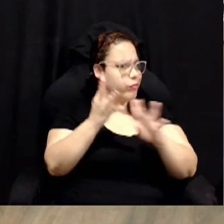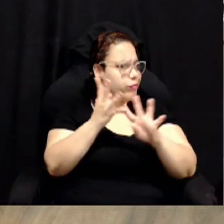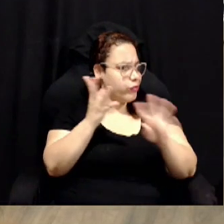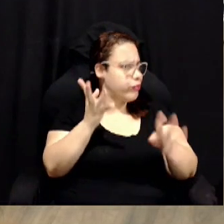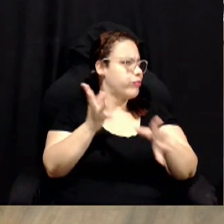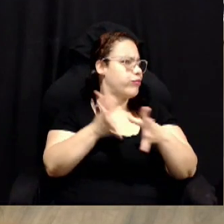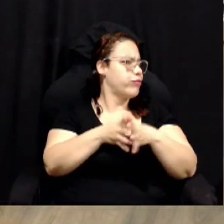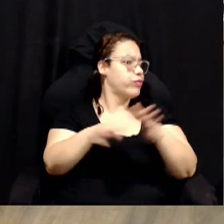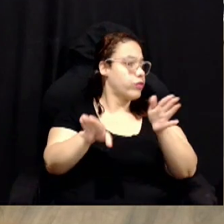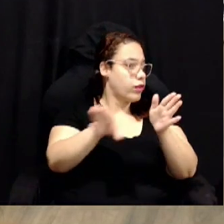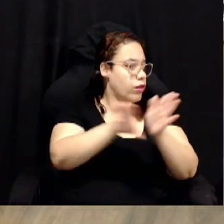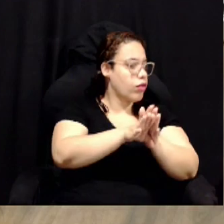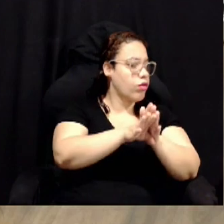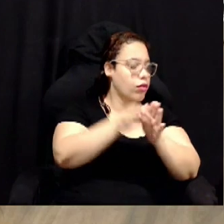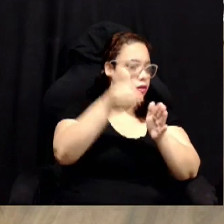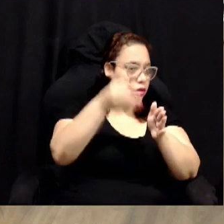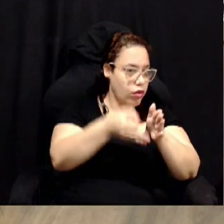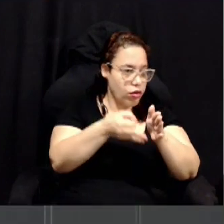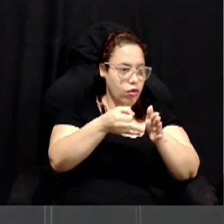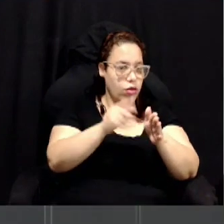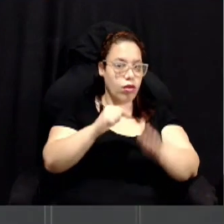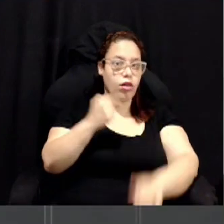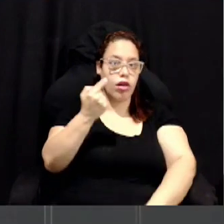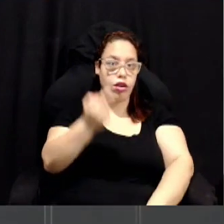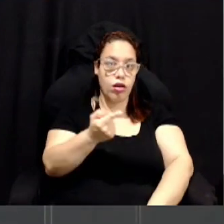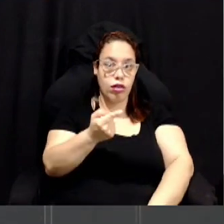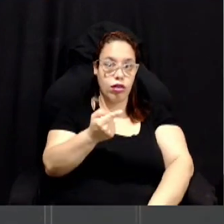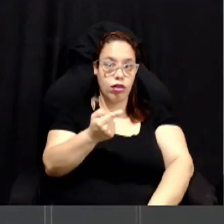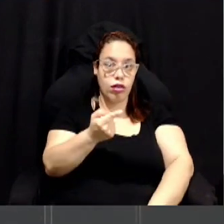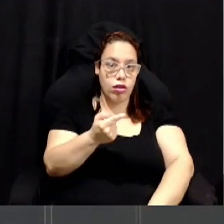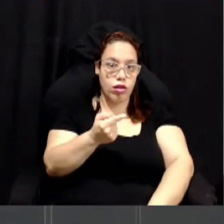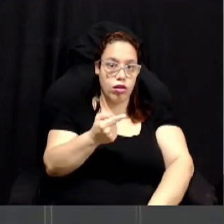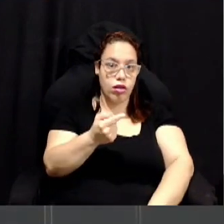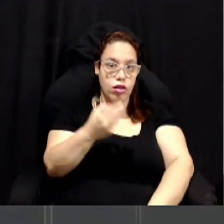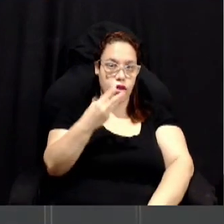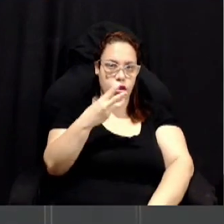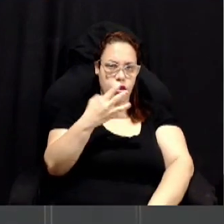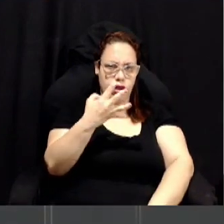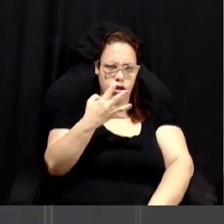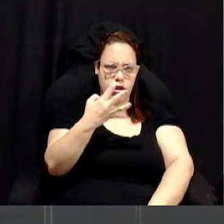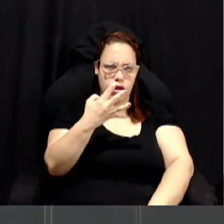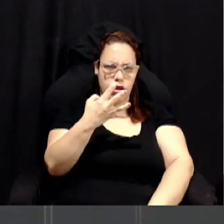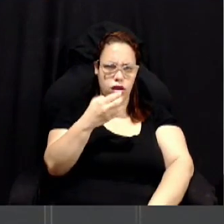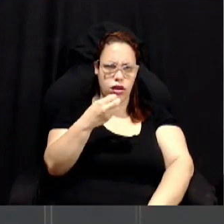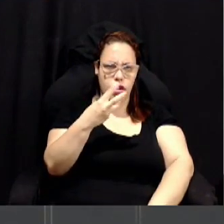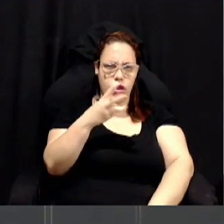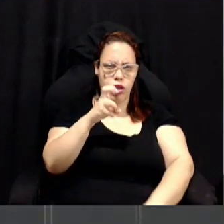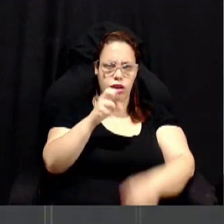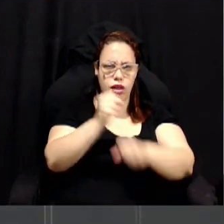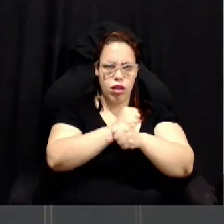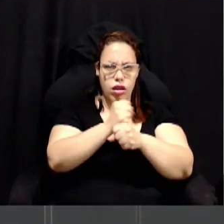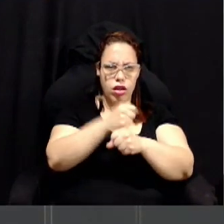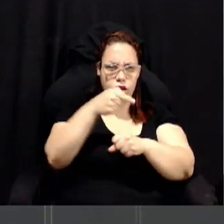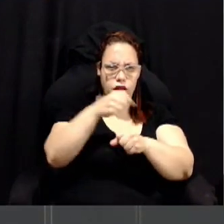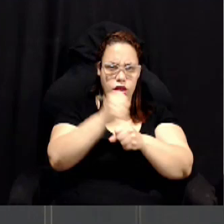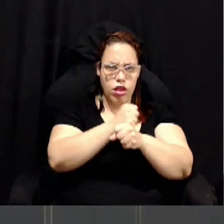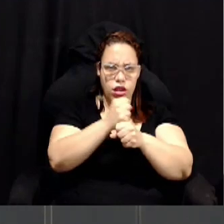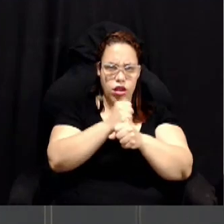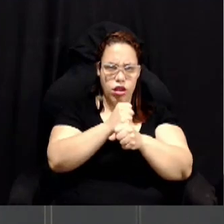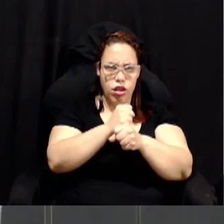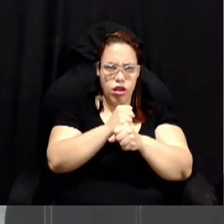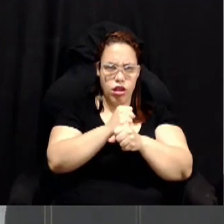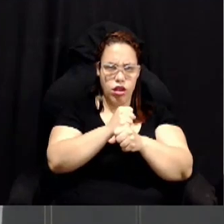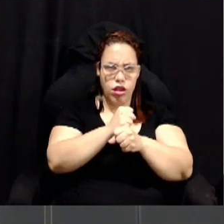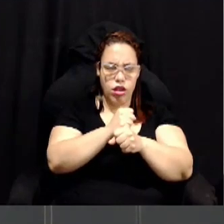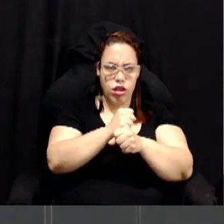tenha realmente essa prioridade. A lei de cotas está fazendo 34 ou 35 anos, não sei, esse ano, e ainda